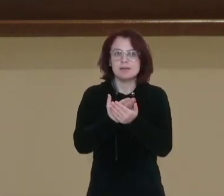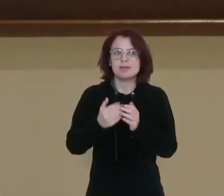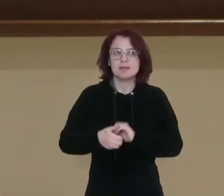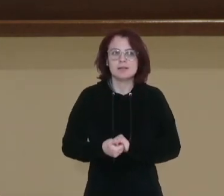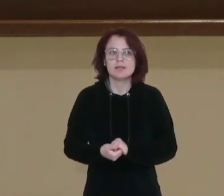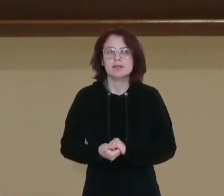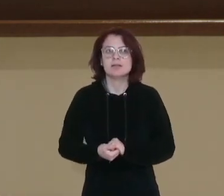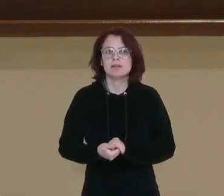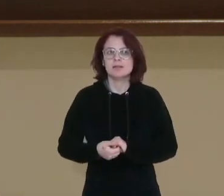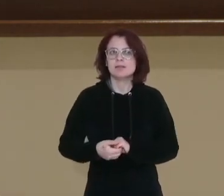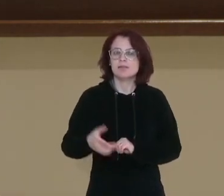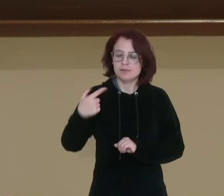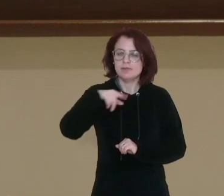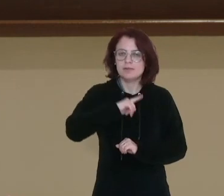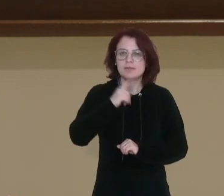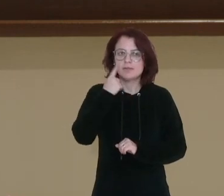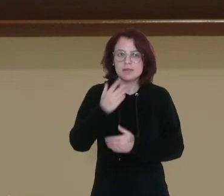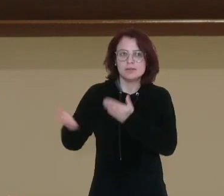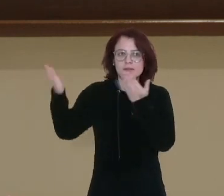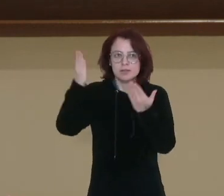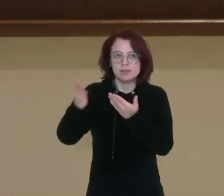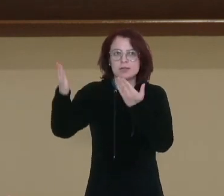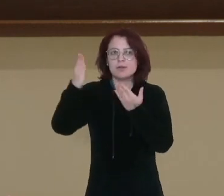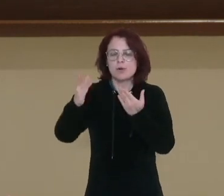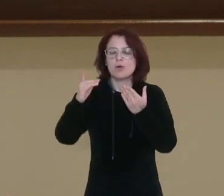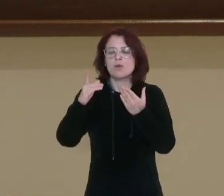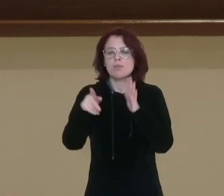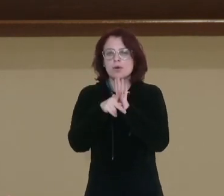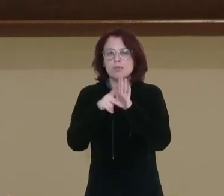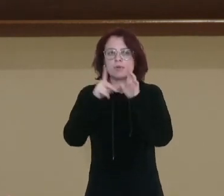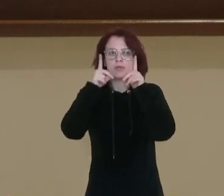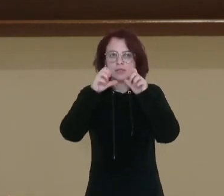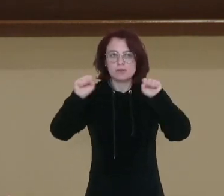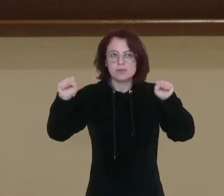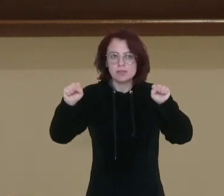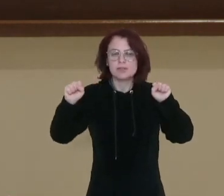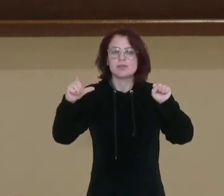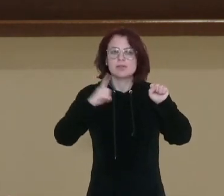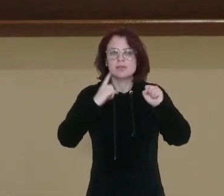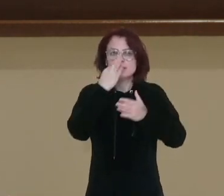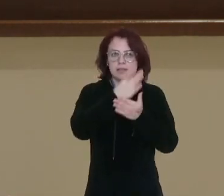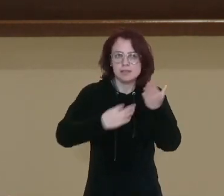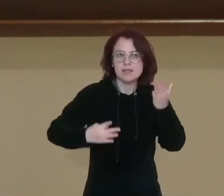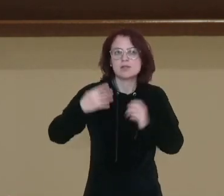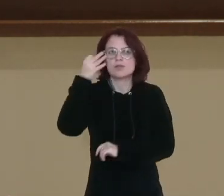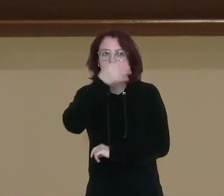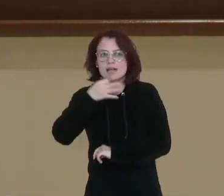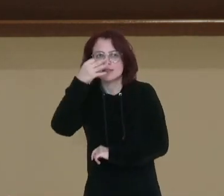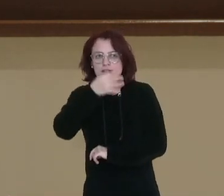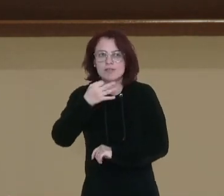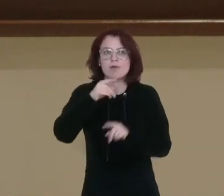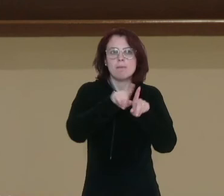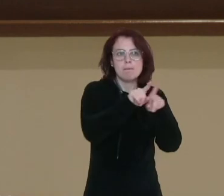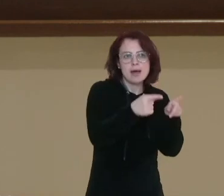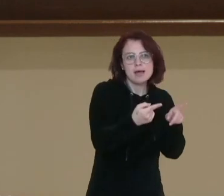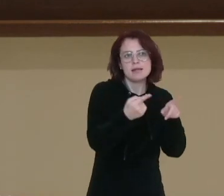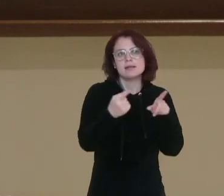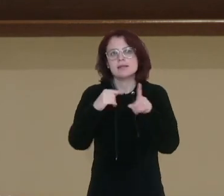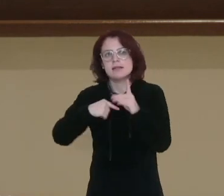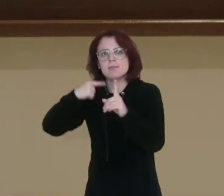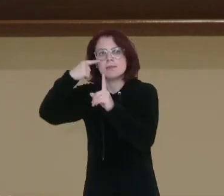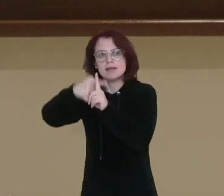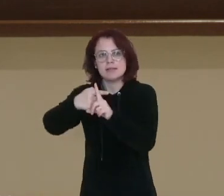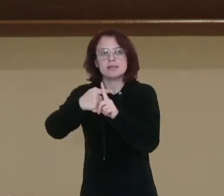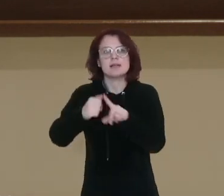recursos linguísticos, né, com vocês. Lemos um texto narrativo, retomamos o estudo da conjunção mas e do advérbio mas.